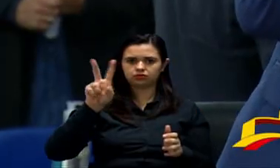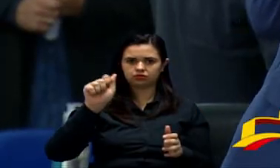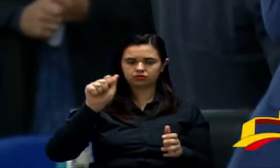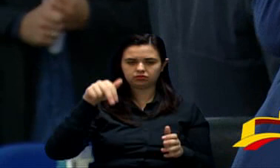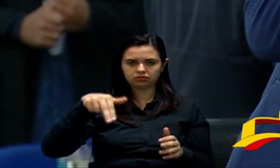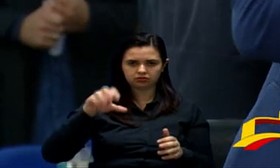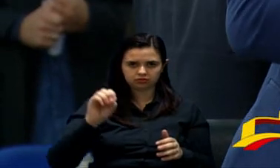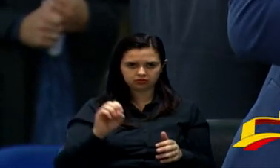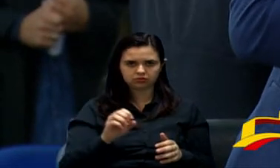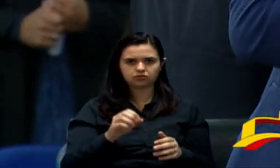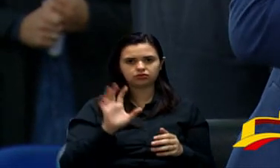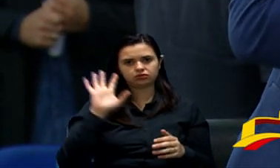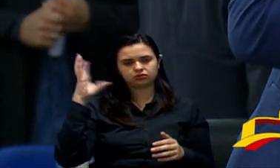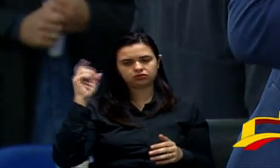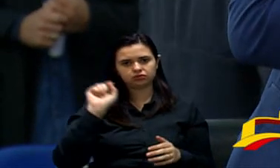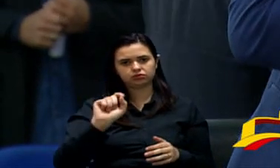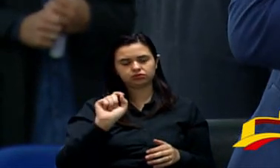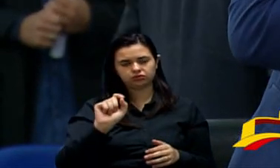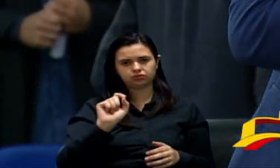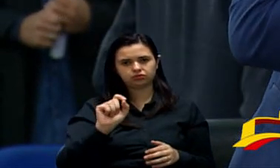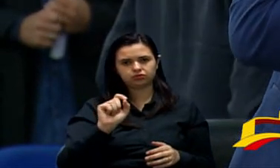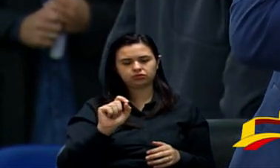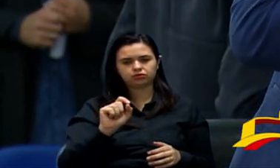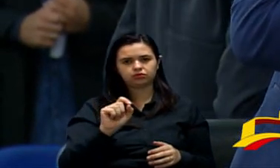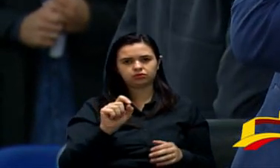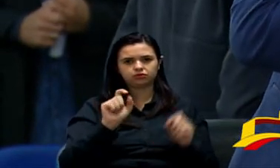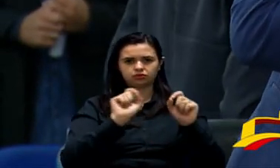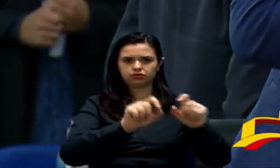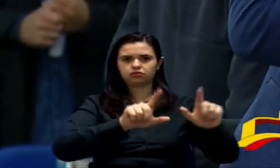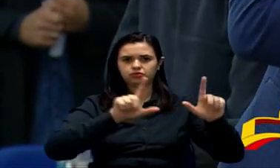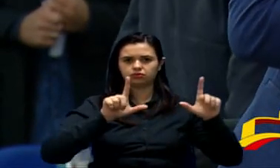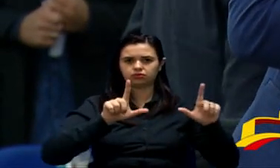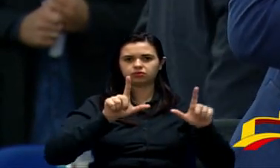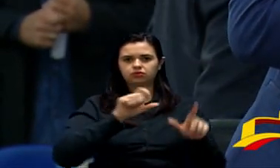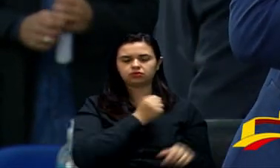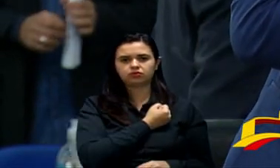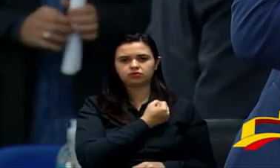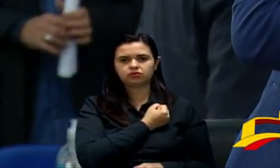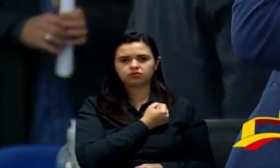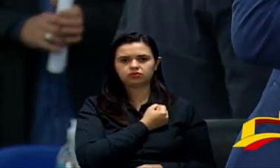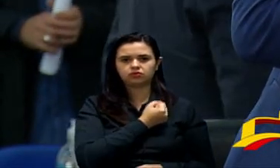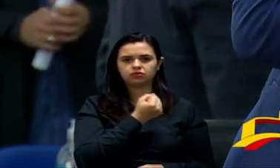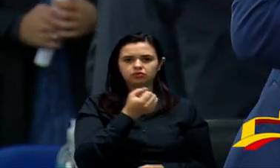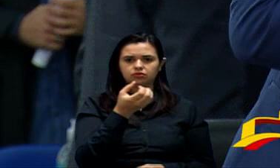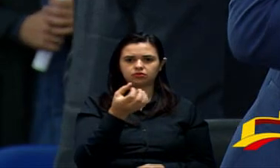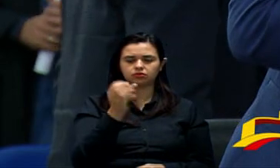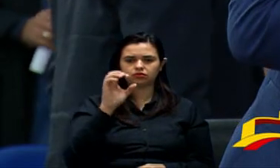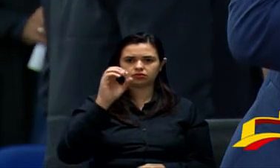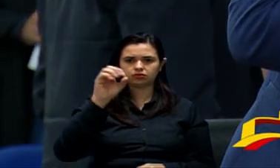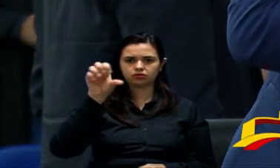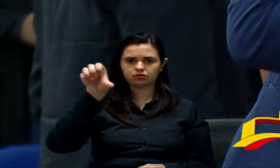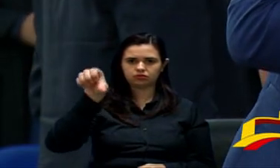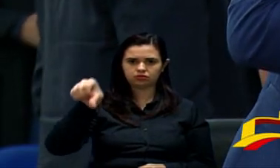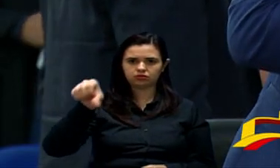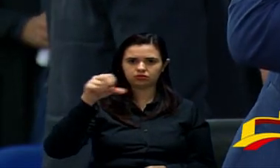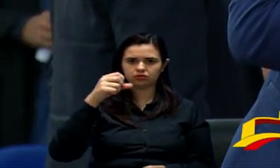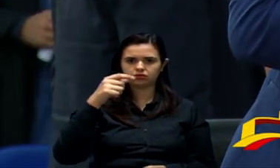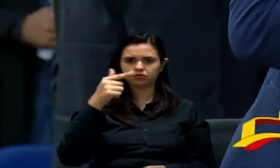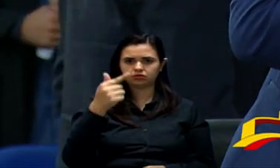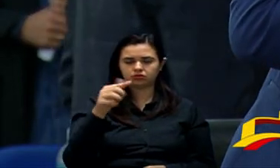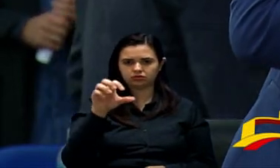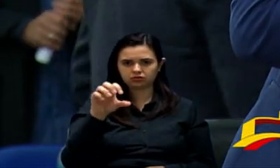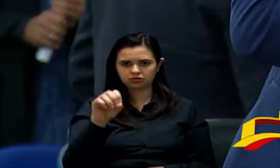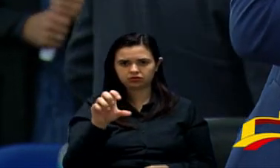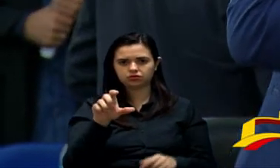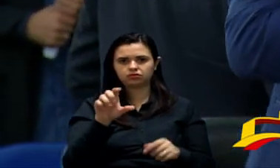para que a Tiziana, eu passei para ela destacar o 0969, que eu cheguei aqui, o 0970